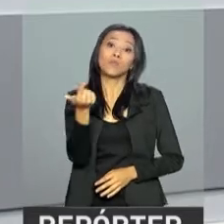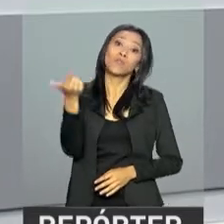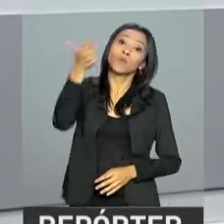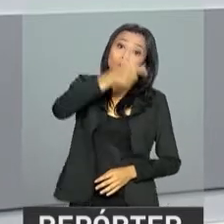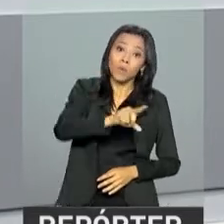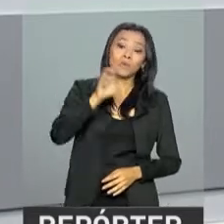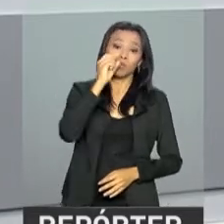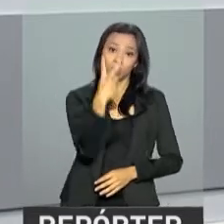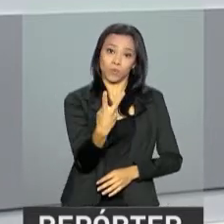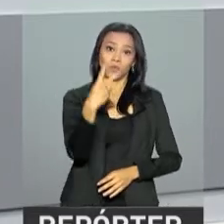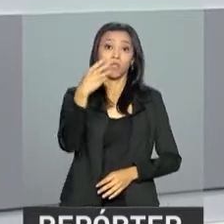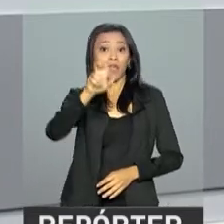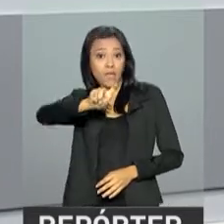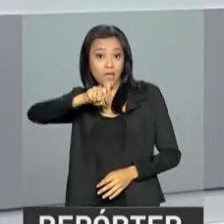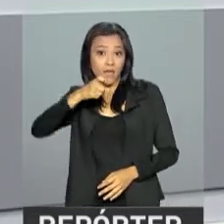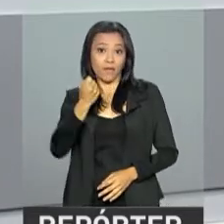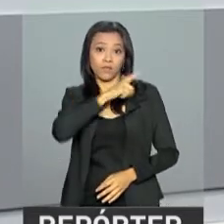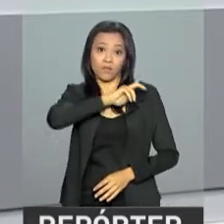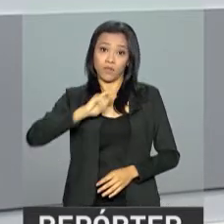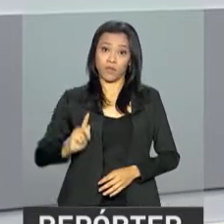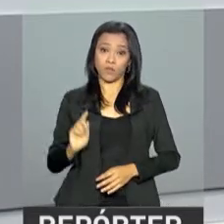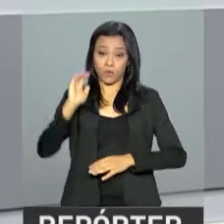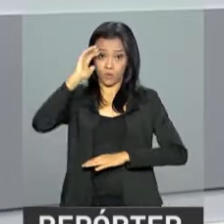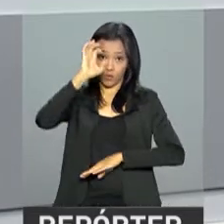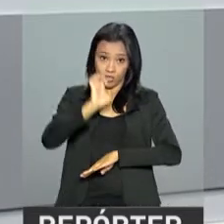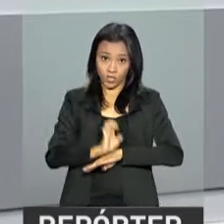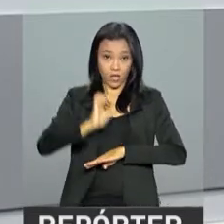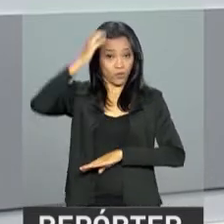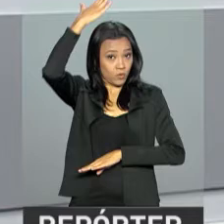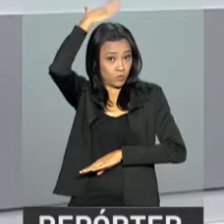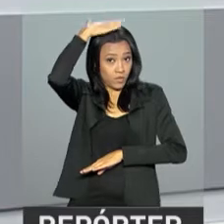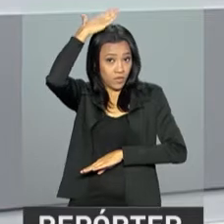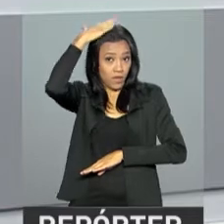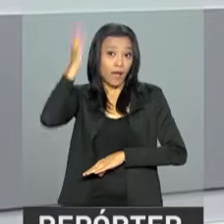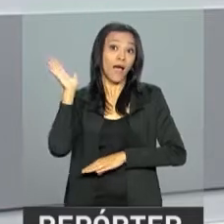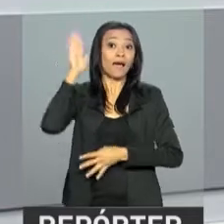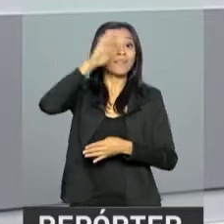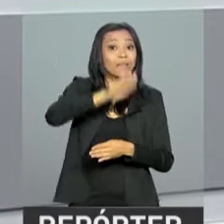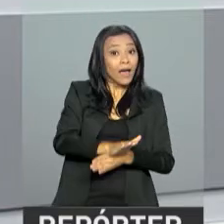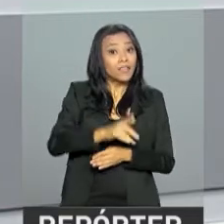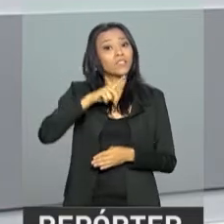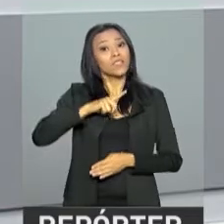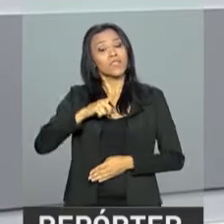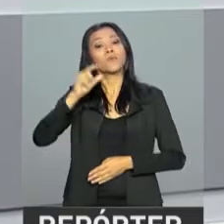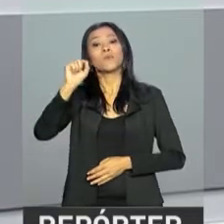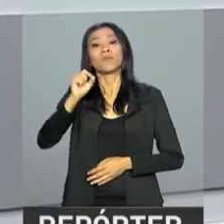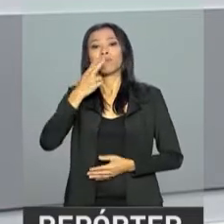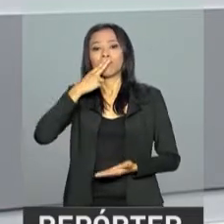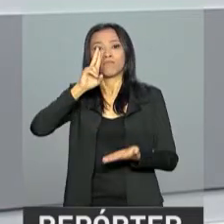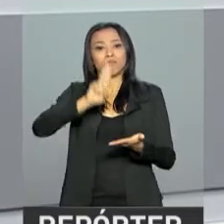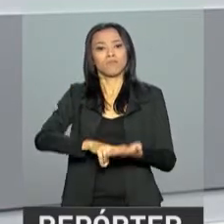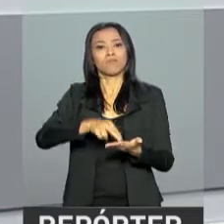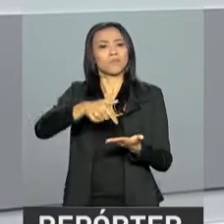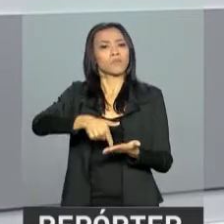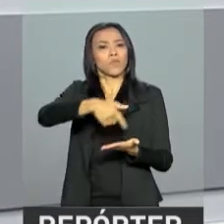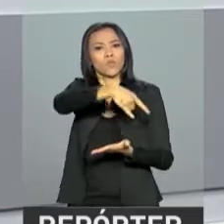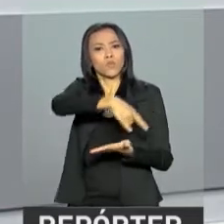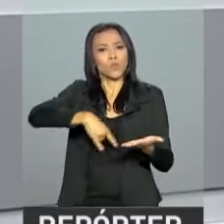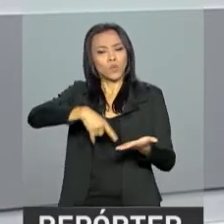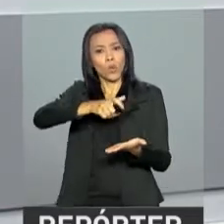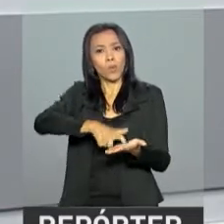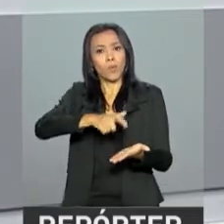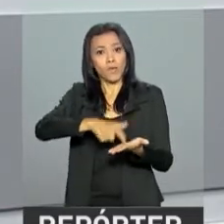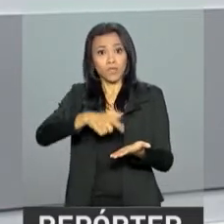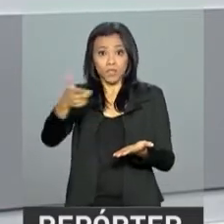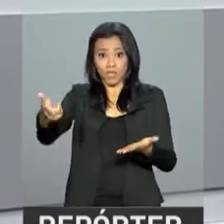do paraná já à tarde participa da cerimônia de apresentação de cartas credenciais o documento que é enviado de um chefe de estado